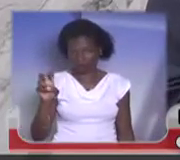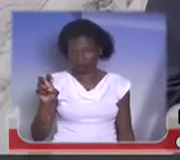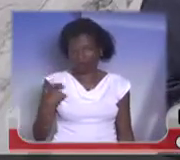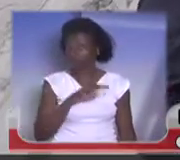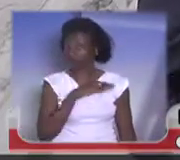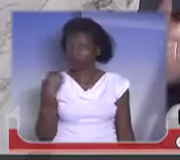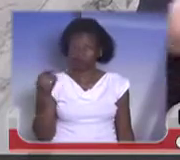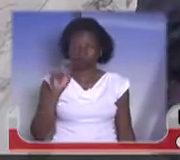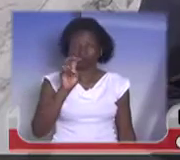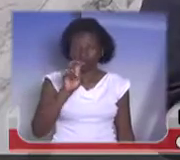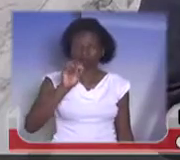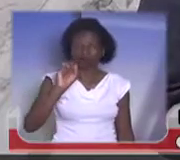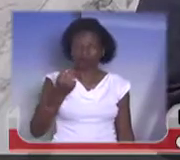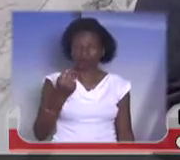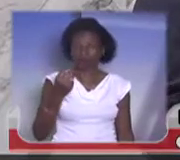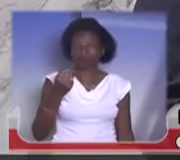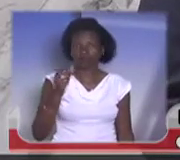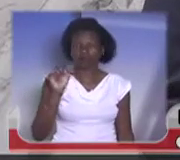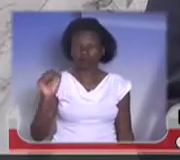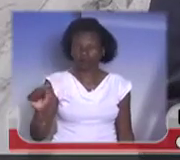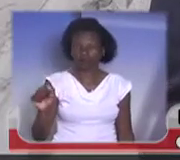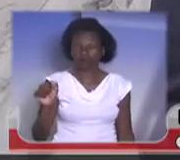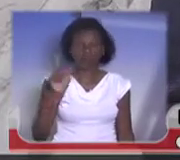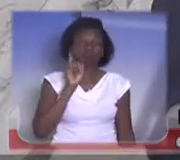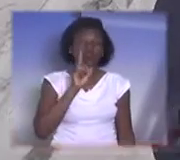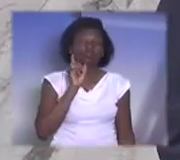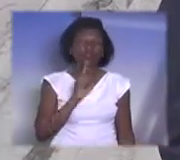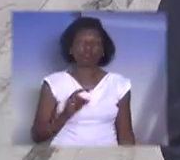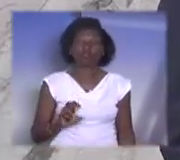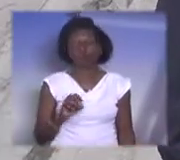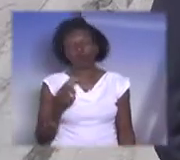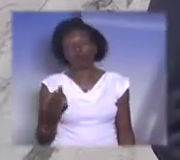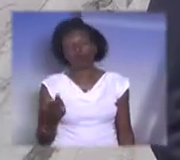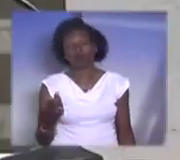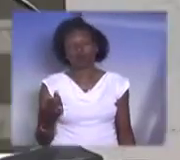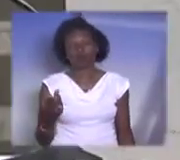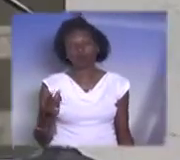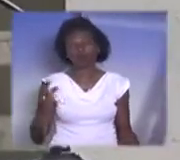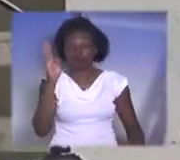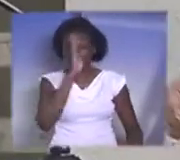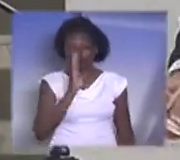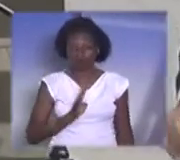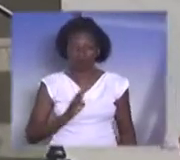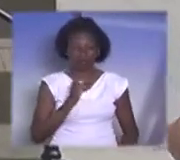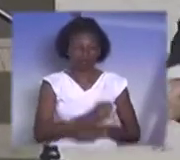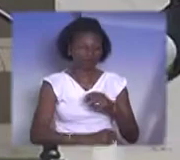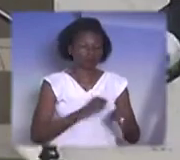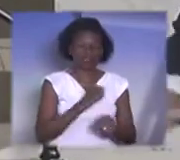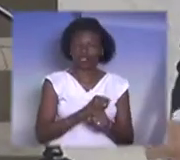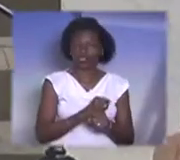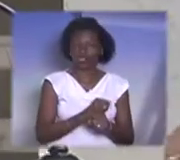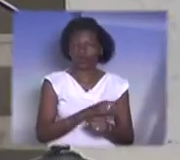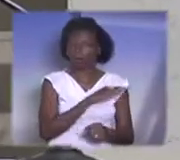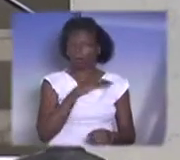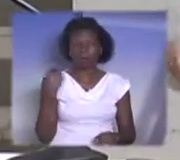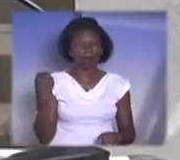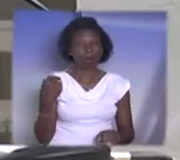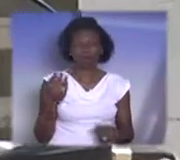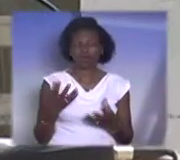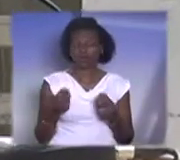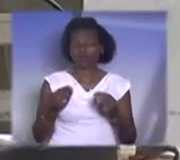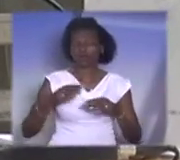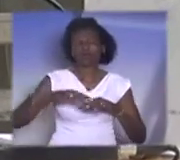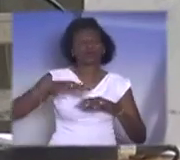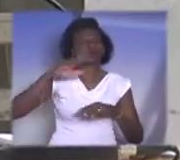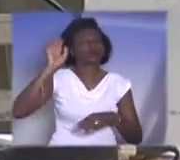58 mil americanos ou seja por ano aqui no brasil morre mais gente do que americanos morreram na guerra